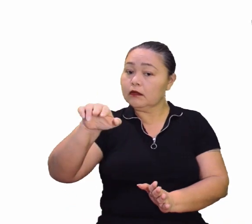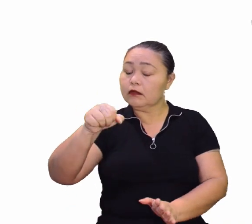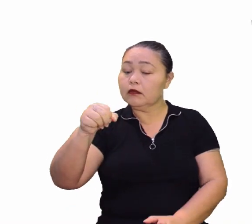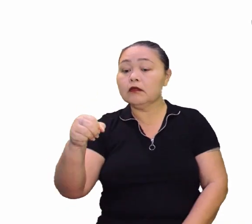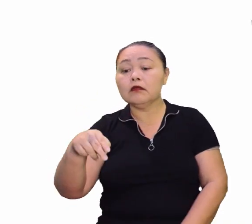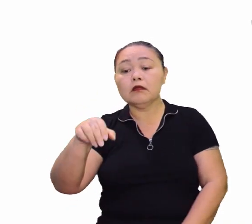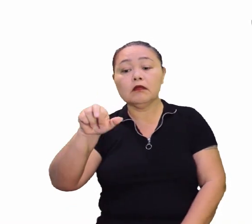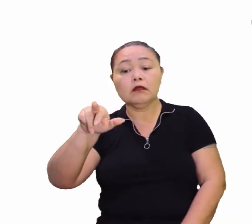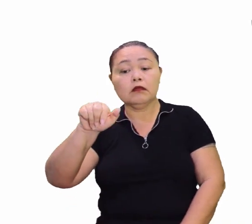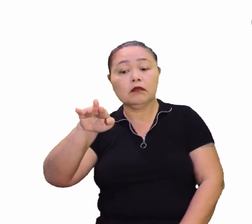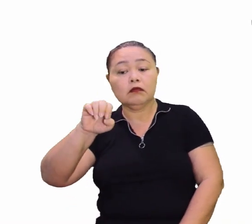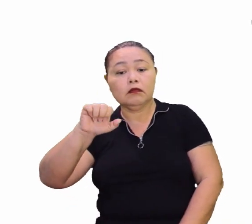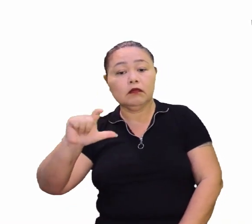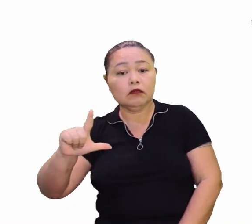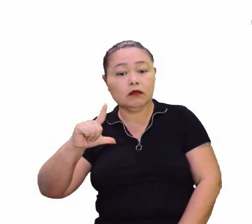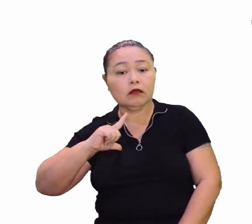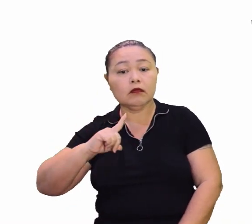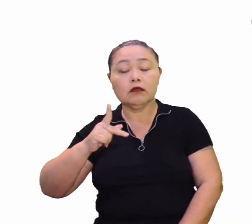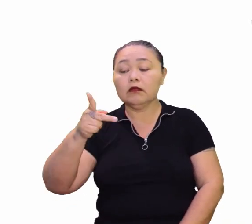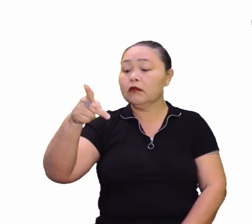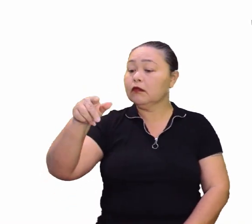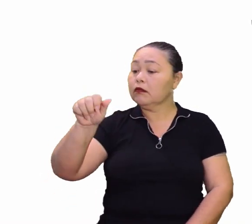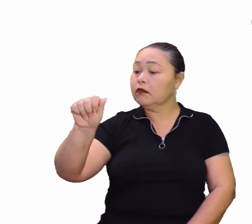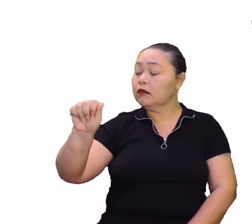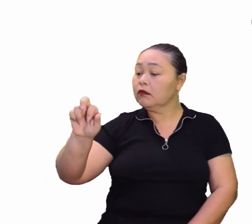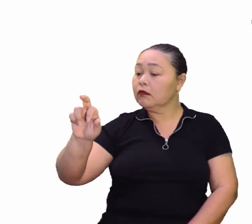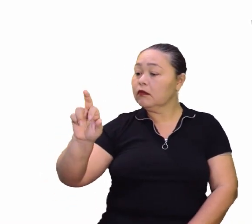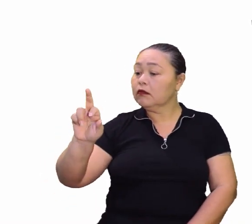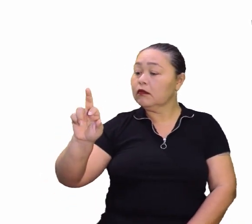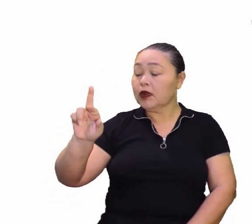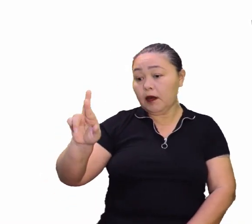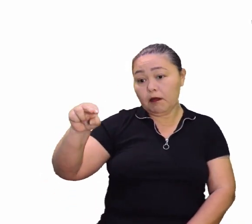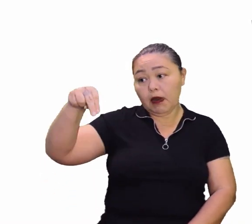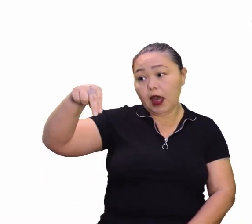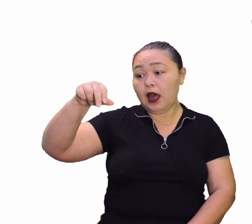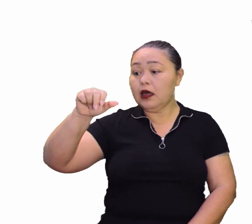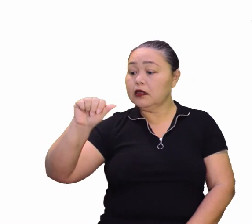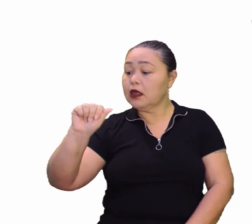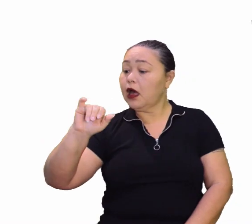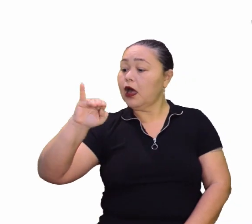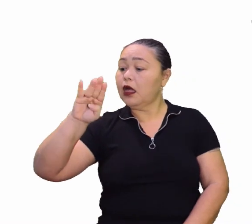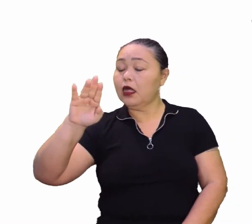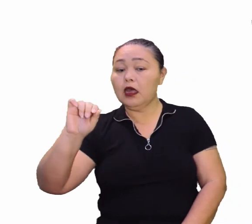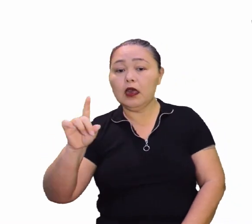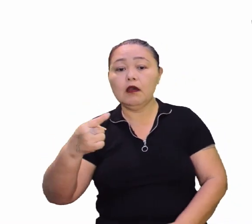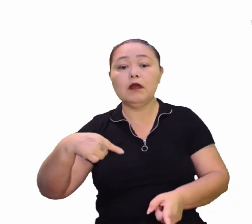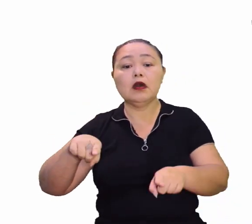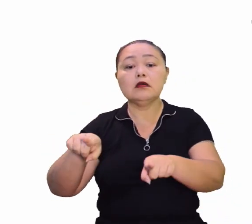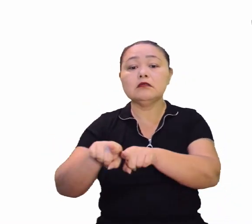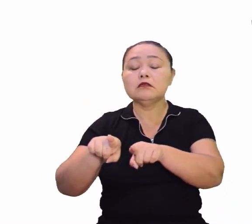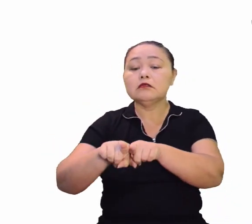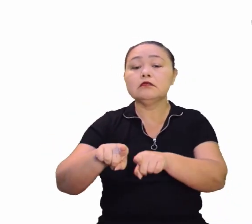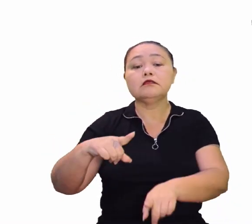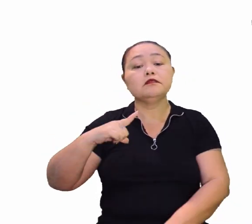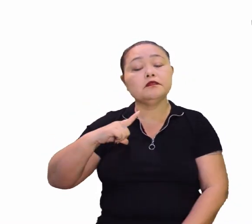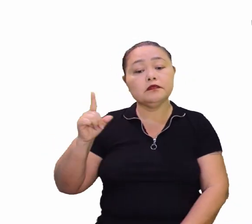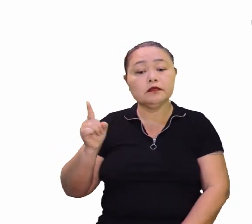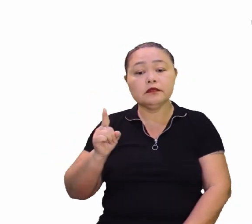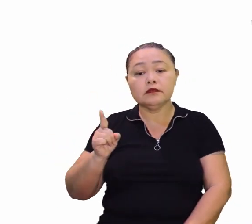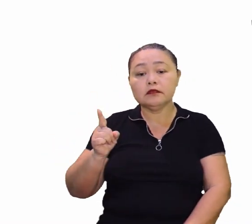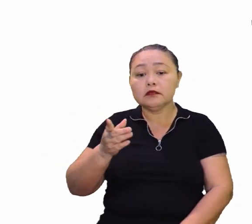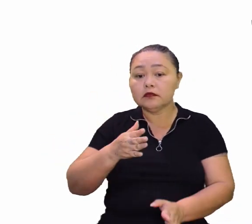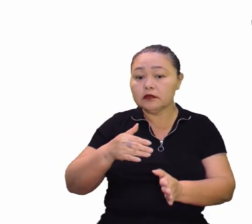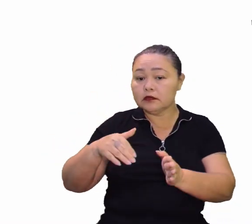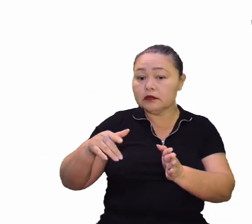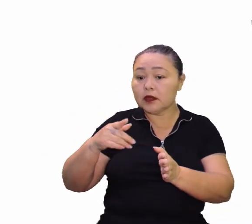Parnaíba e o Atlântico Ocidental. E outra observação importante, quando a gente analisa esse mapa, é a bacia do